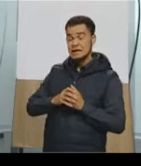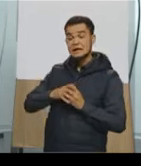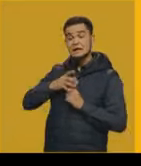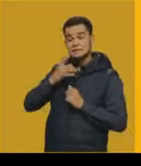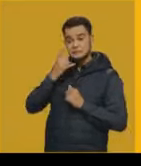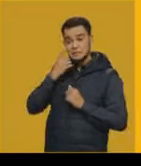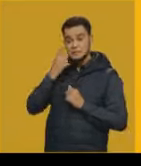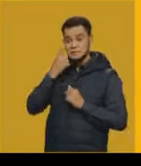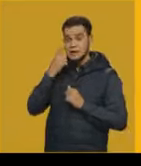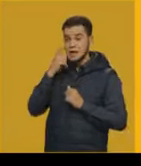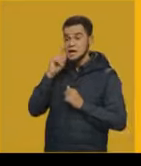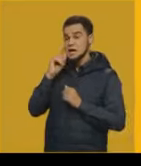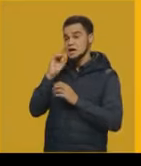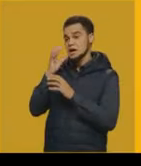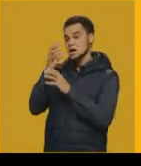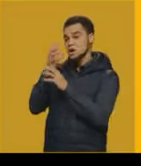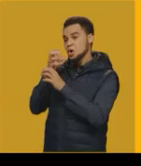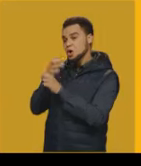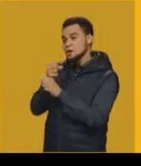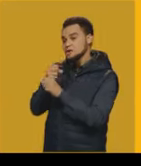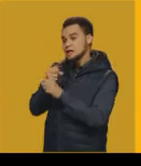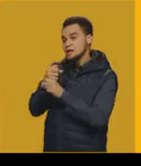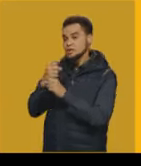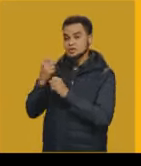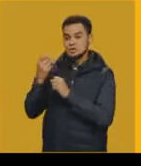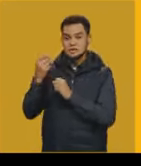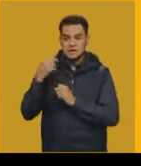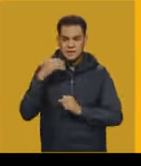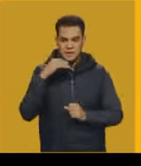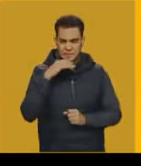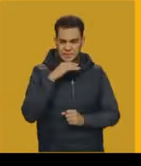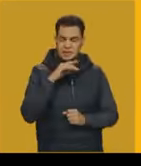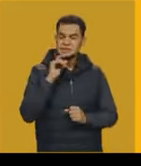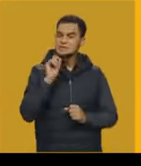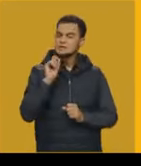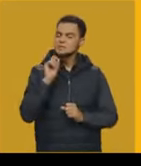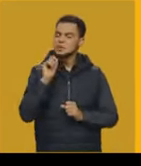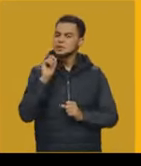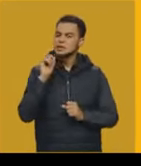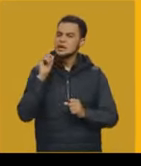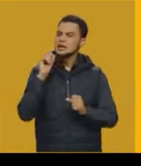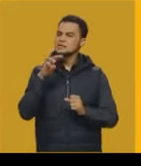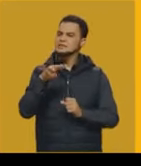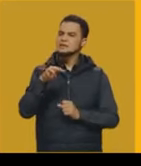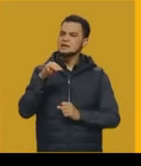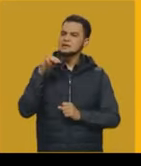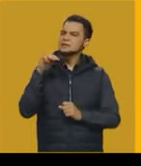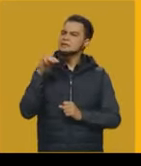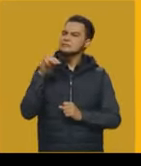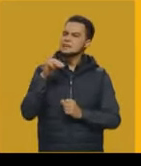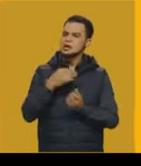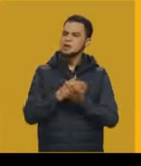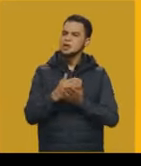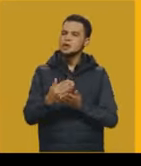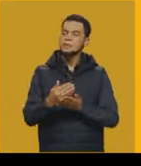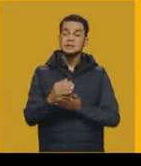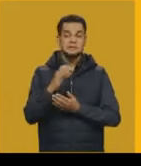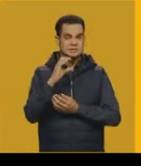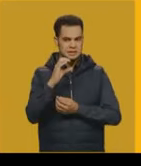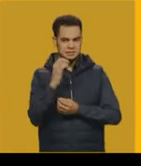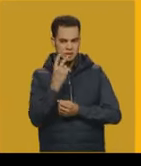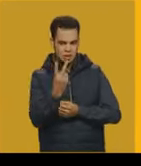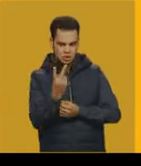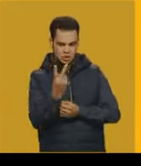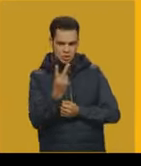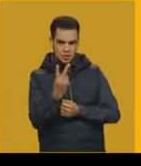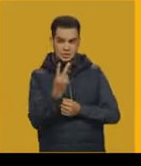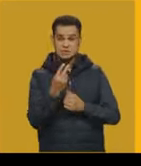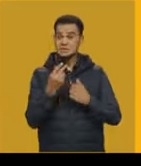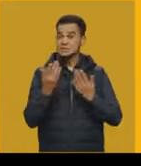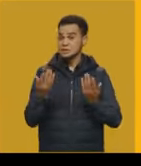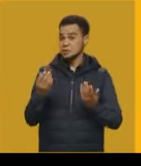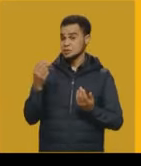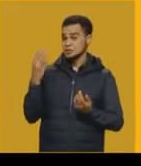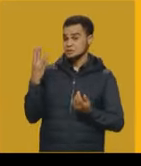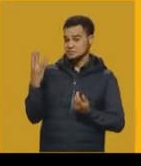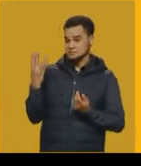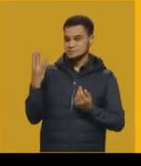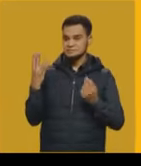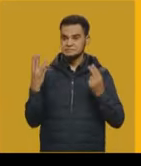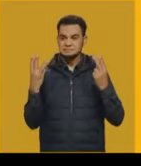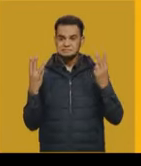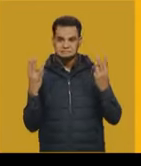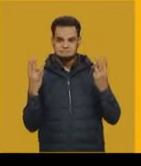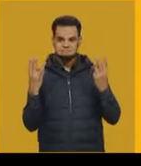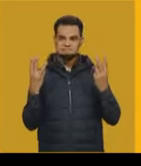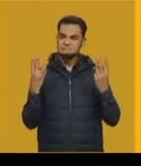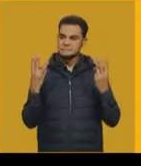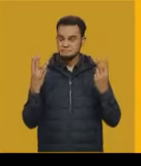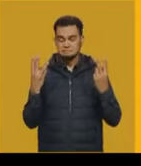esquerda, vocês vão perceber que a tripla ligação começaria no carbono 2. Entre 3 e 2, o 2